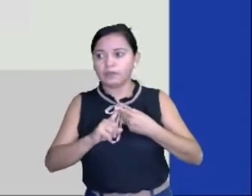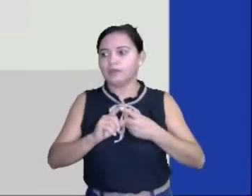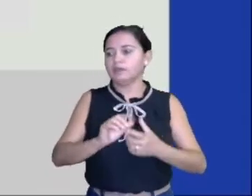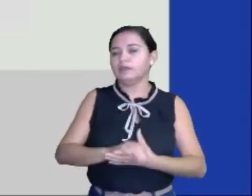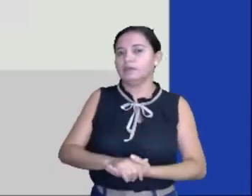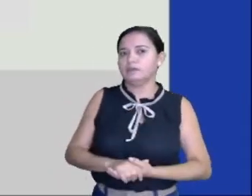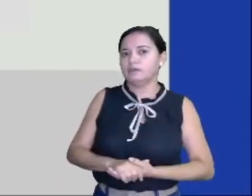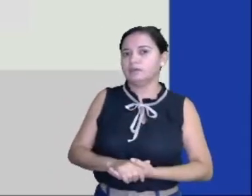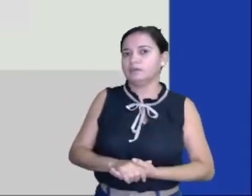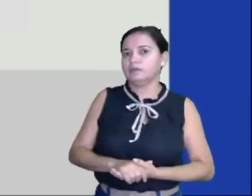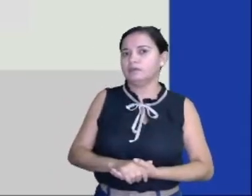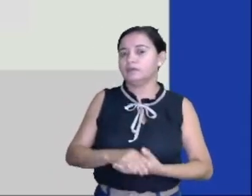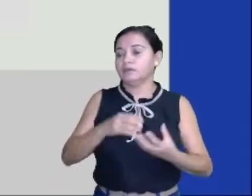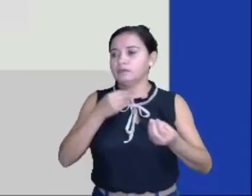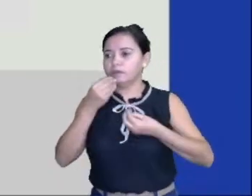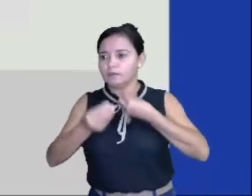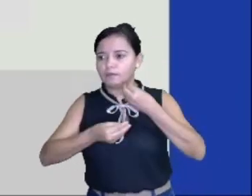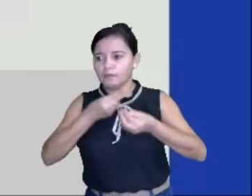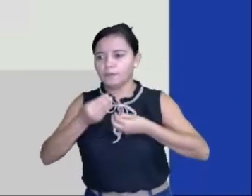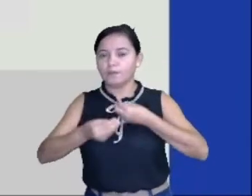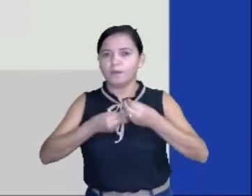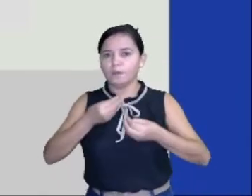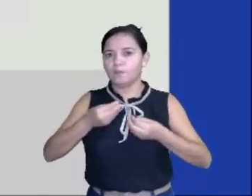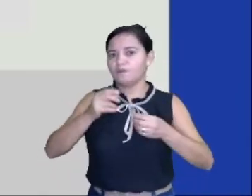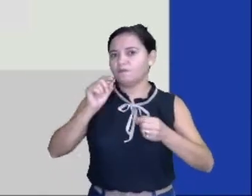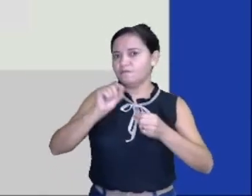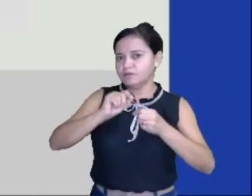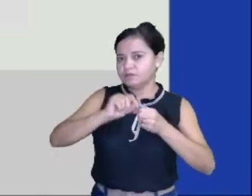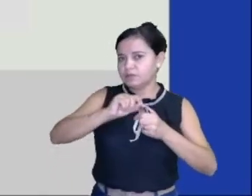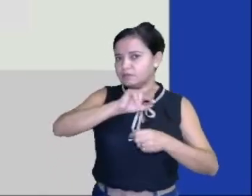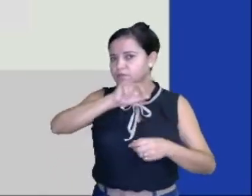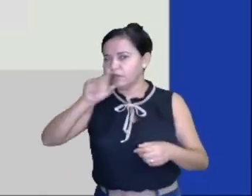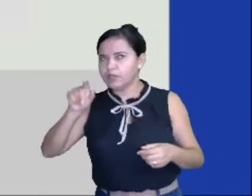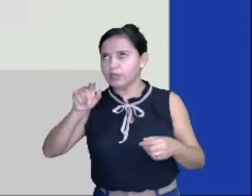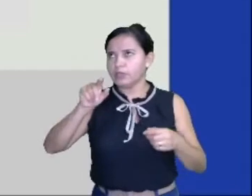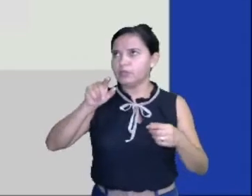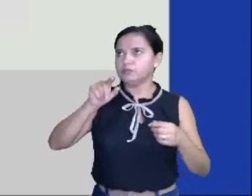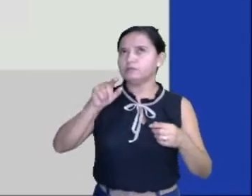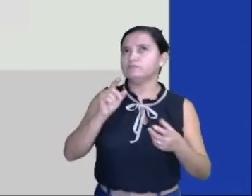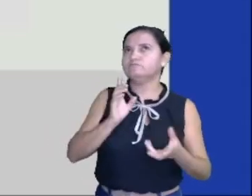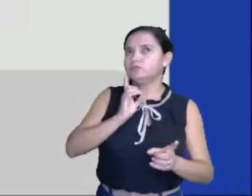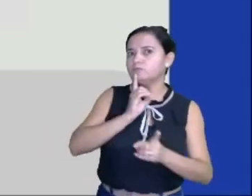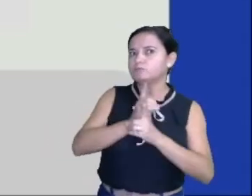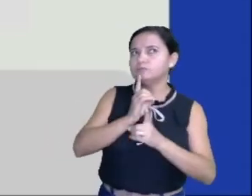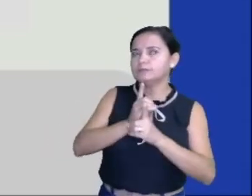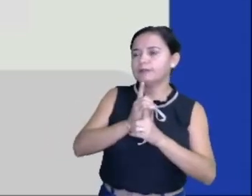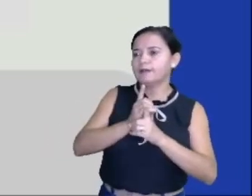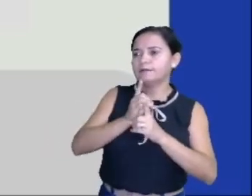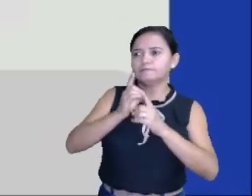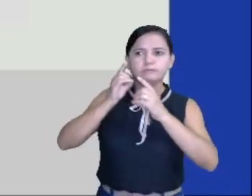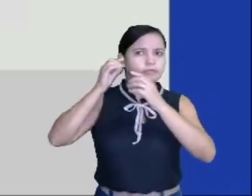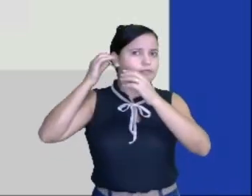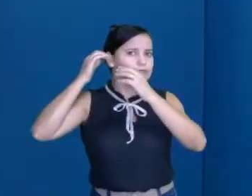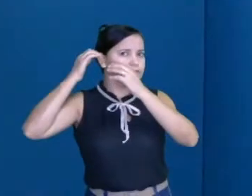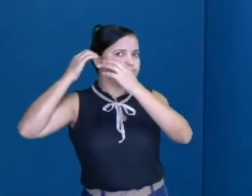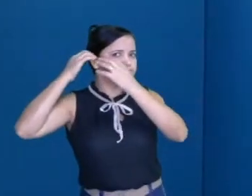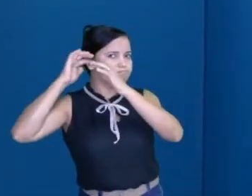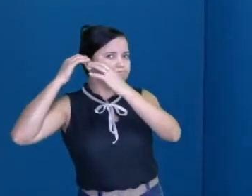Bohr conseguiu fazer essas inferências, ele conseguiu chegar nessas conclusões, nessas teorias. Por favor, produção. Próximo